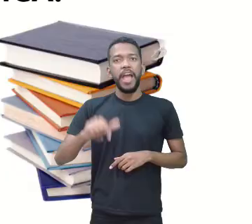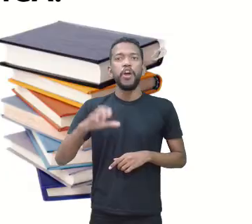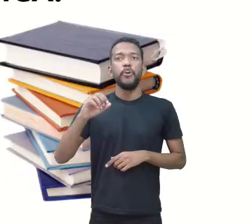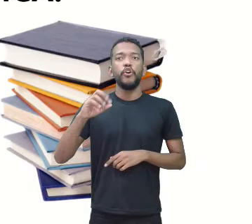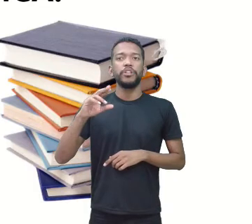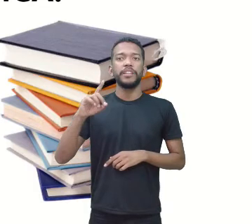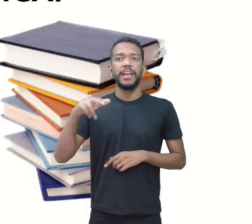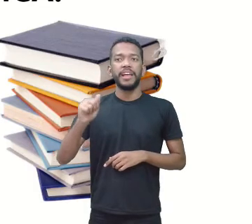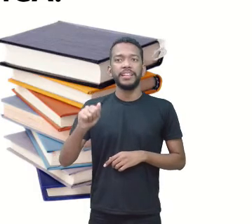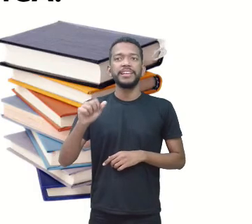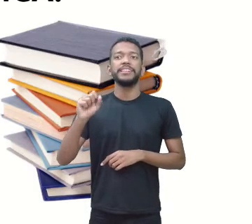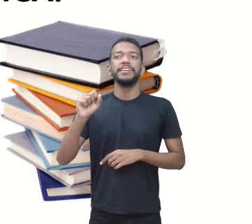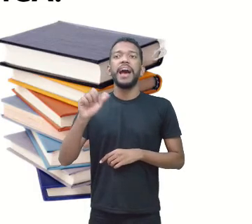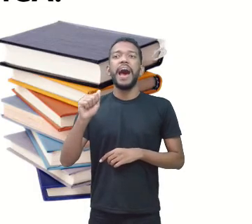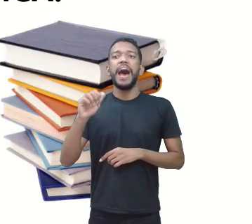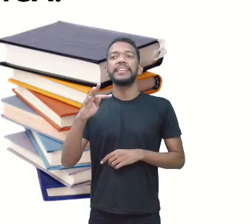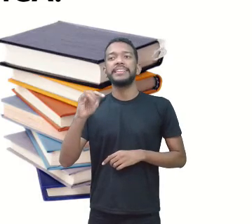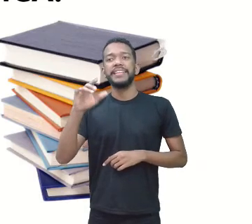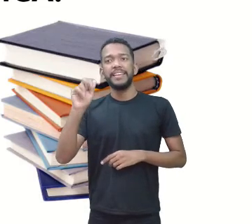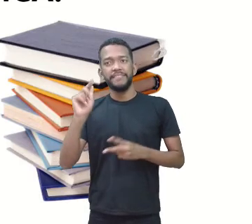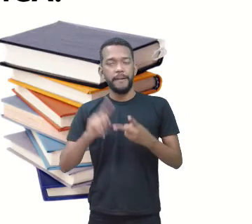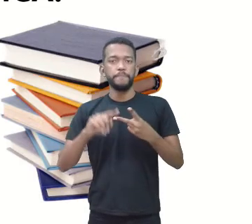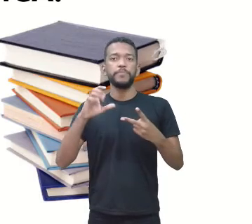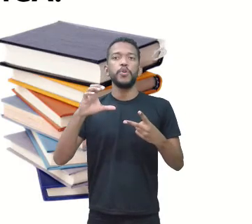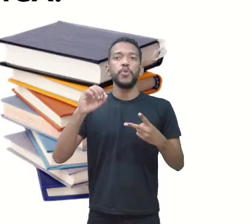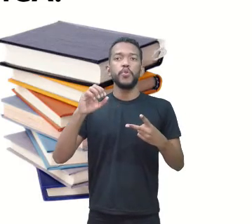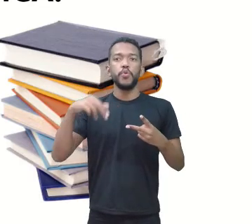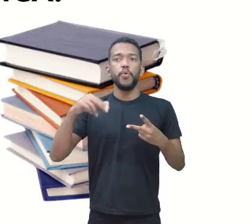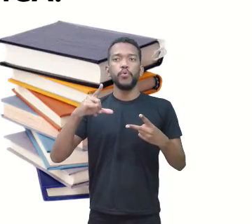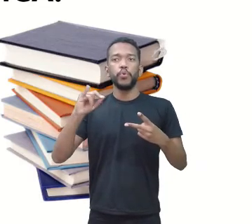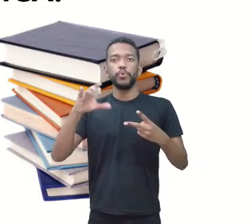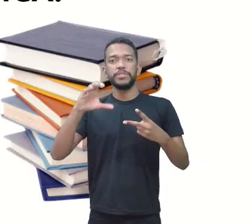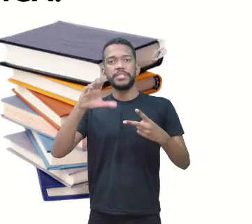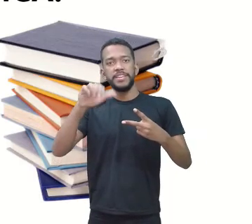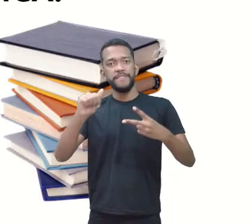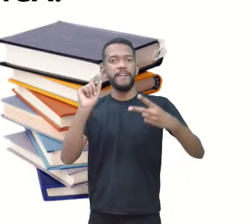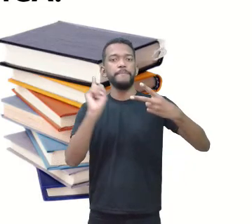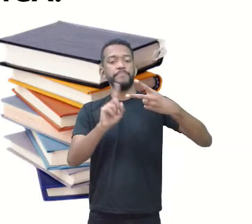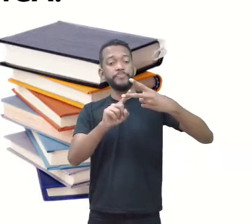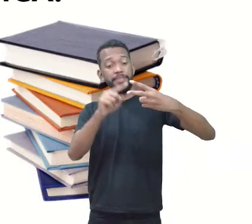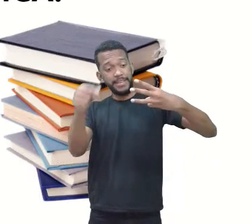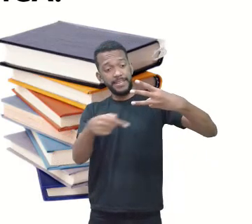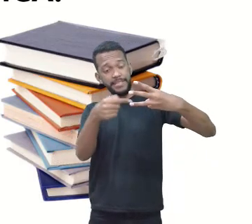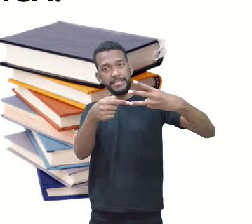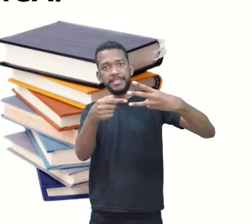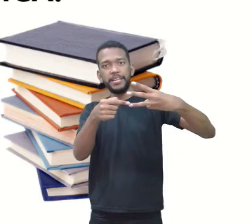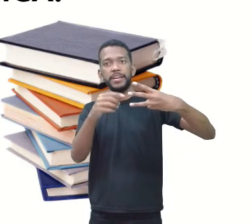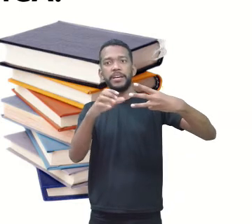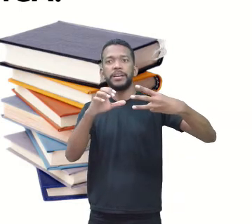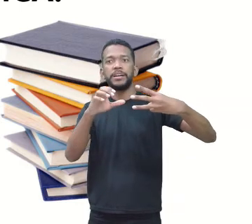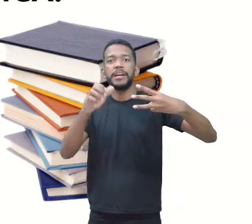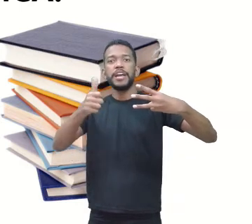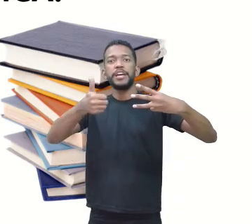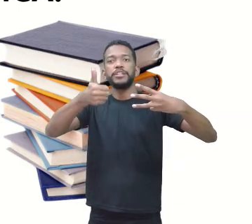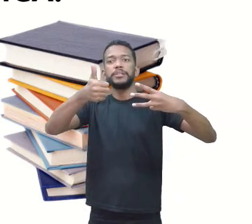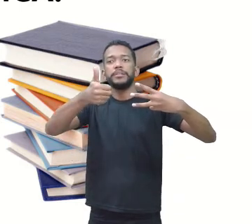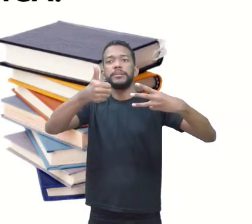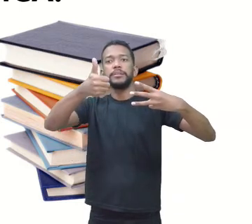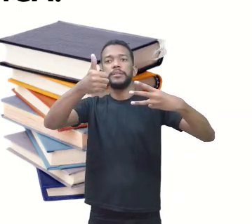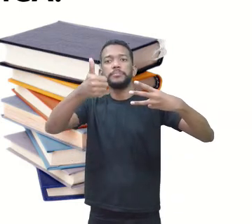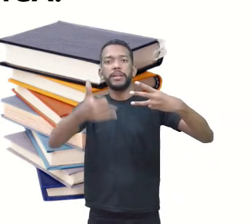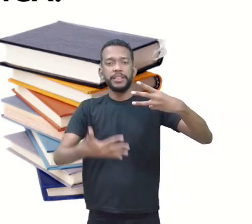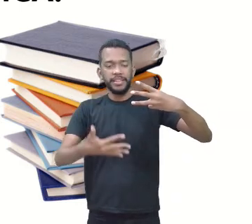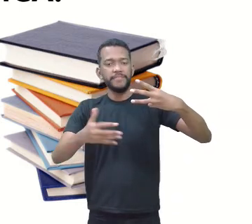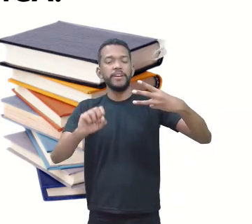sindética aditiva, B, oração coordenada sindética conclusiva e oração coordenada